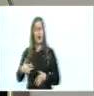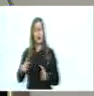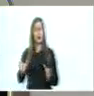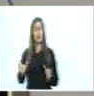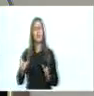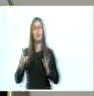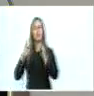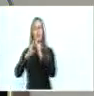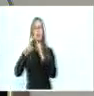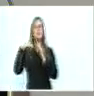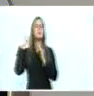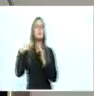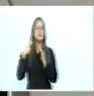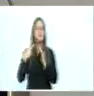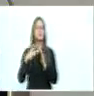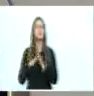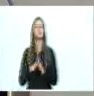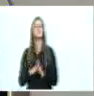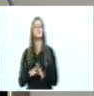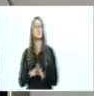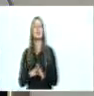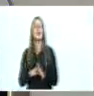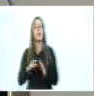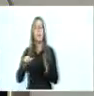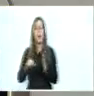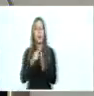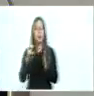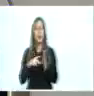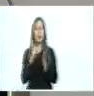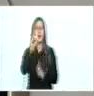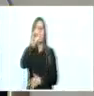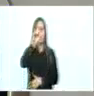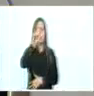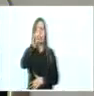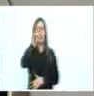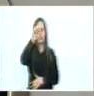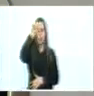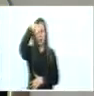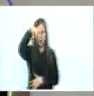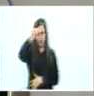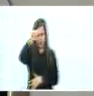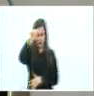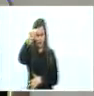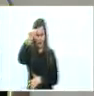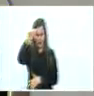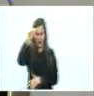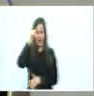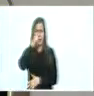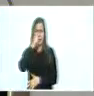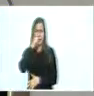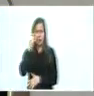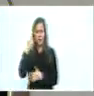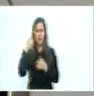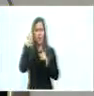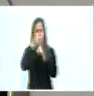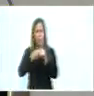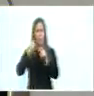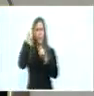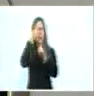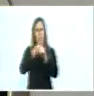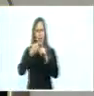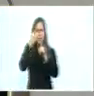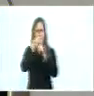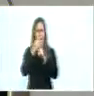reuniu, mais uma vez, com a Luana, a cidadã que esteve aqui fazendo cobranças com relação